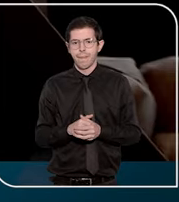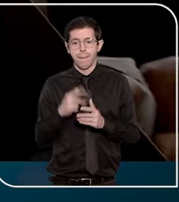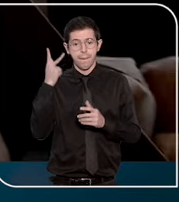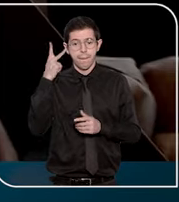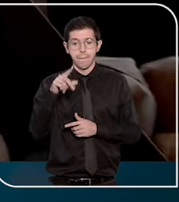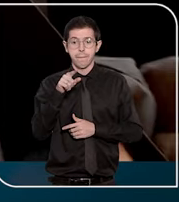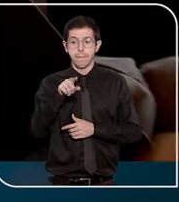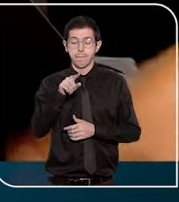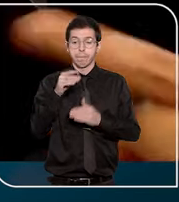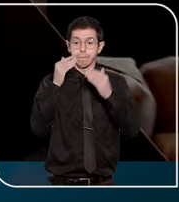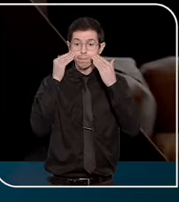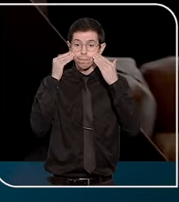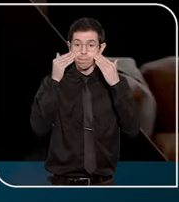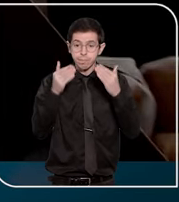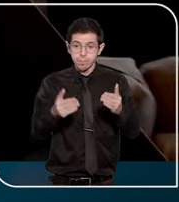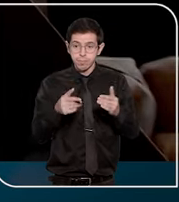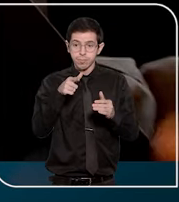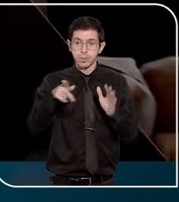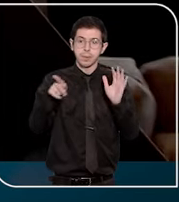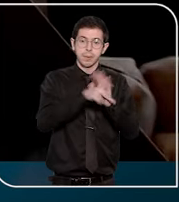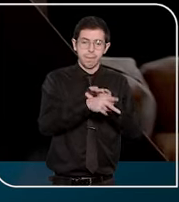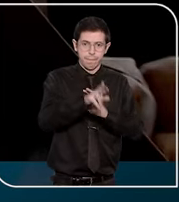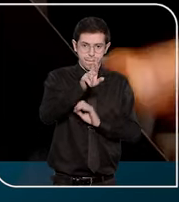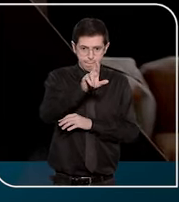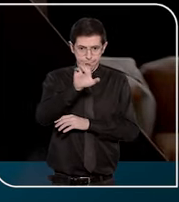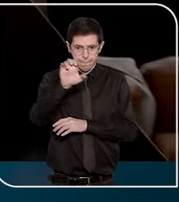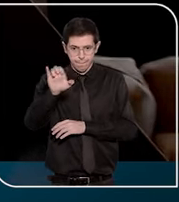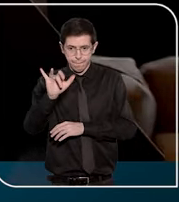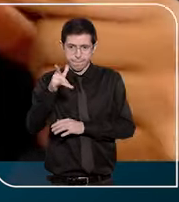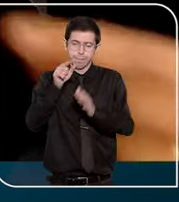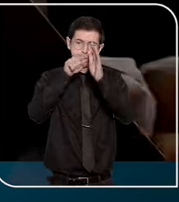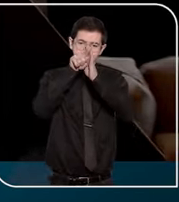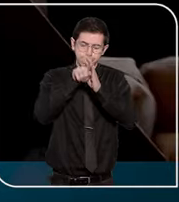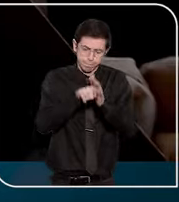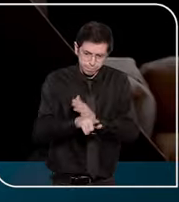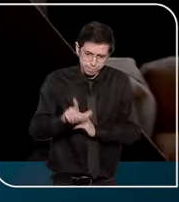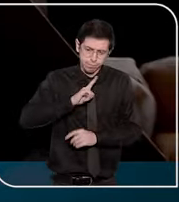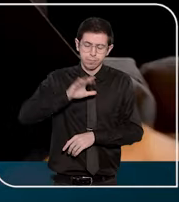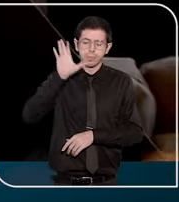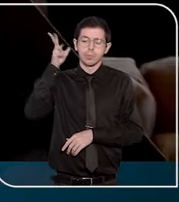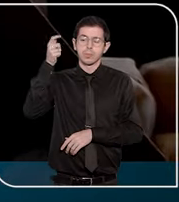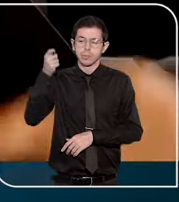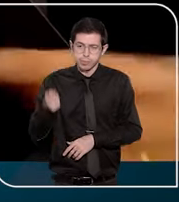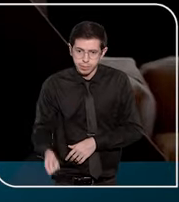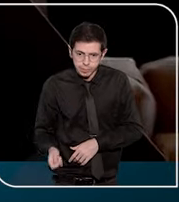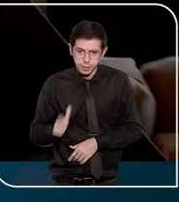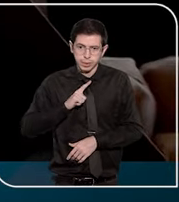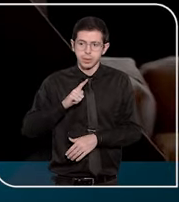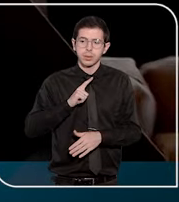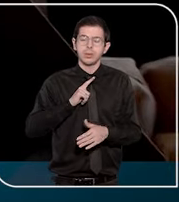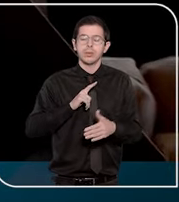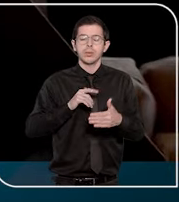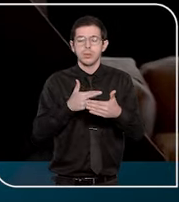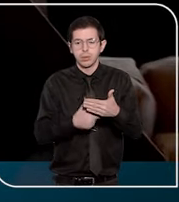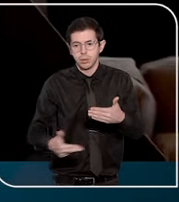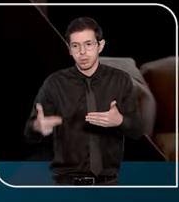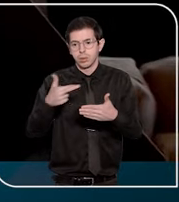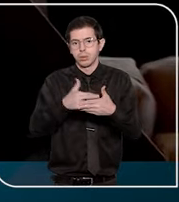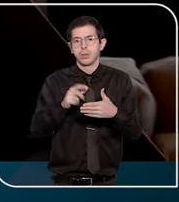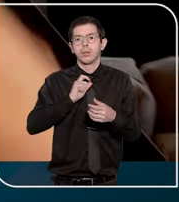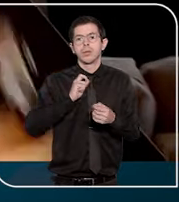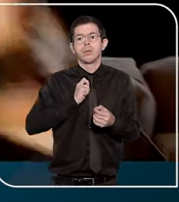você mostrar isso no recurso especial, já apreciou, teve sentença, teve acórdão da apelação, às vezes você fez seus